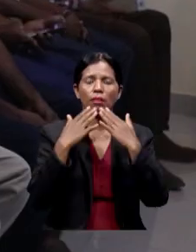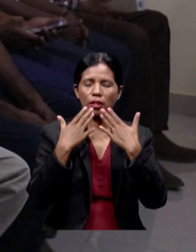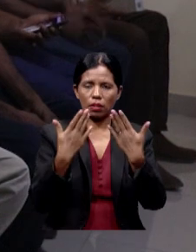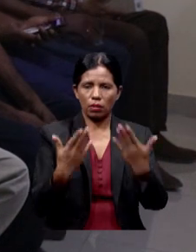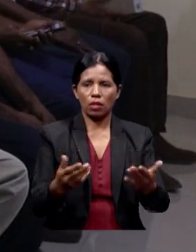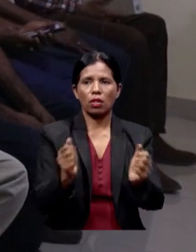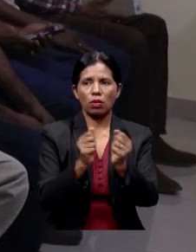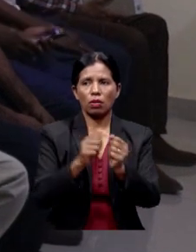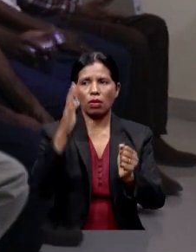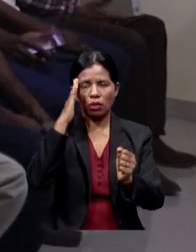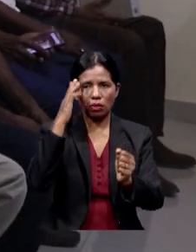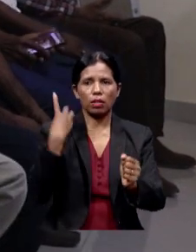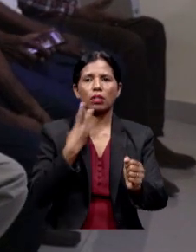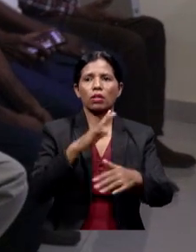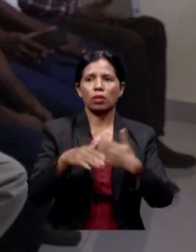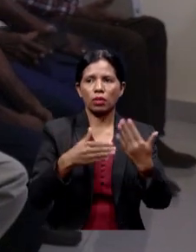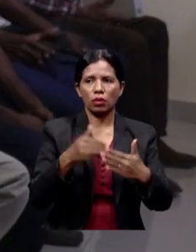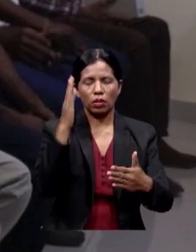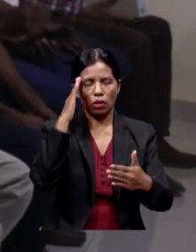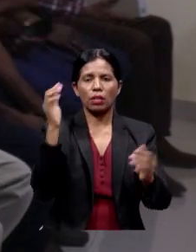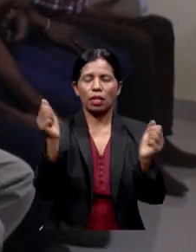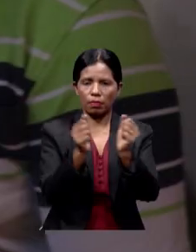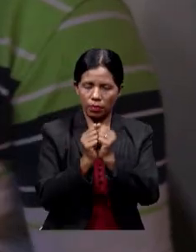o hanoida e todo o hanoi hanesa